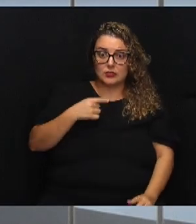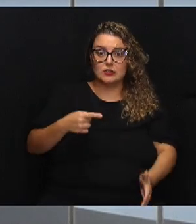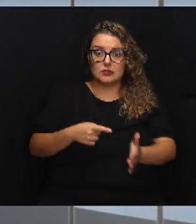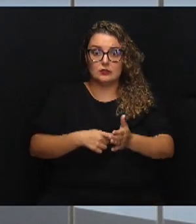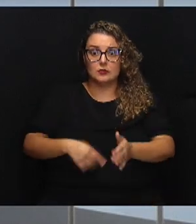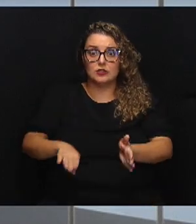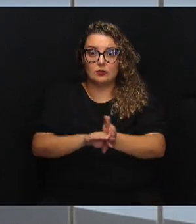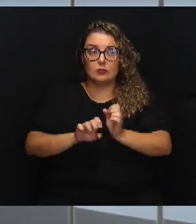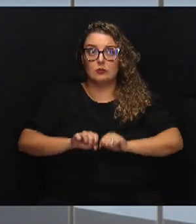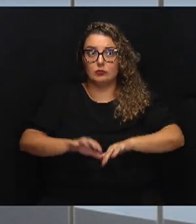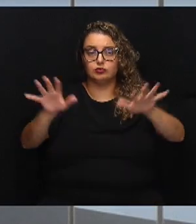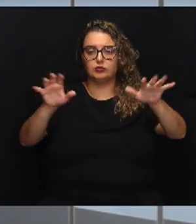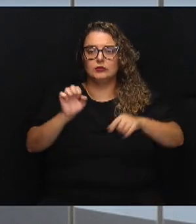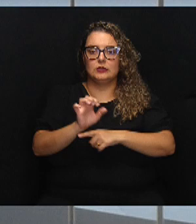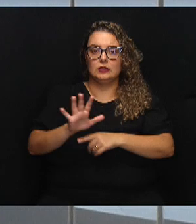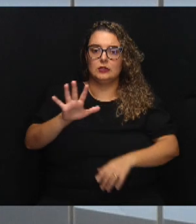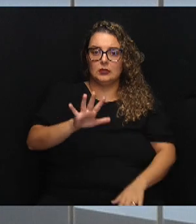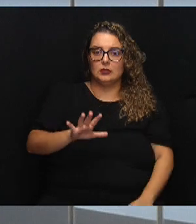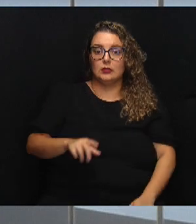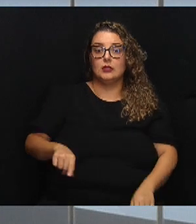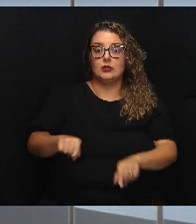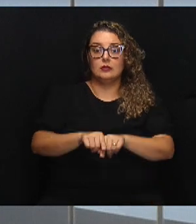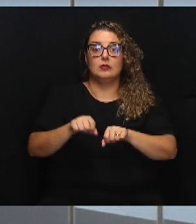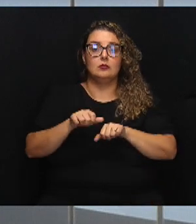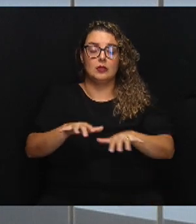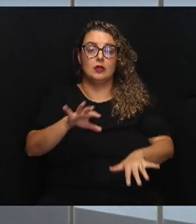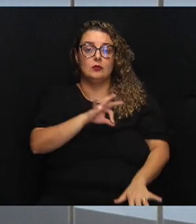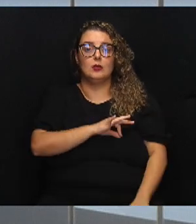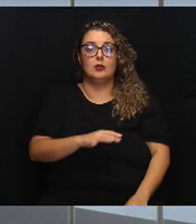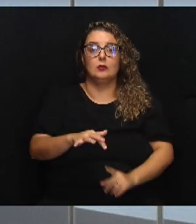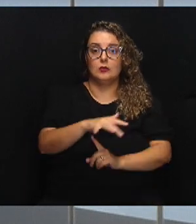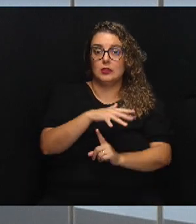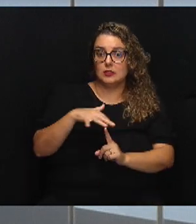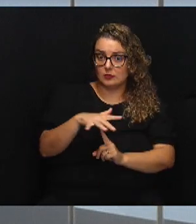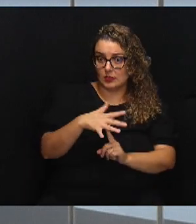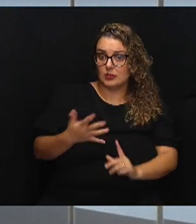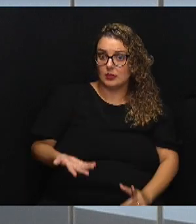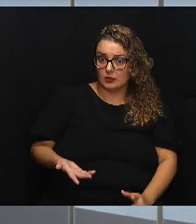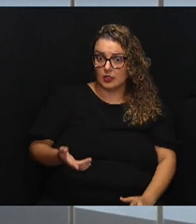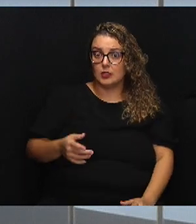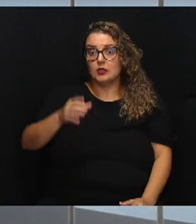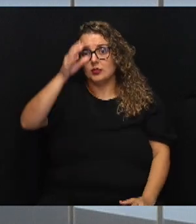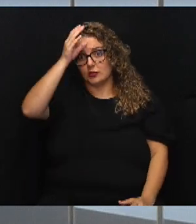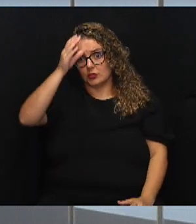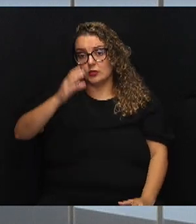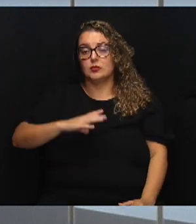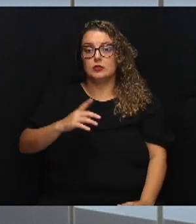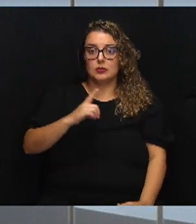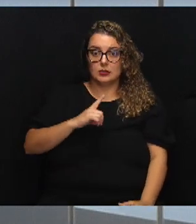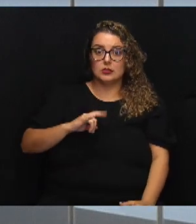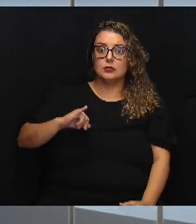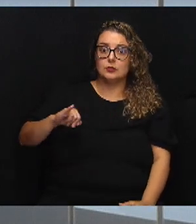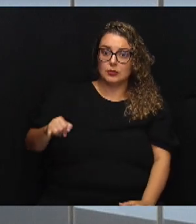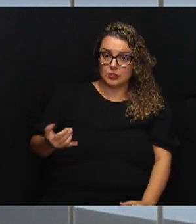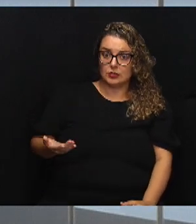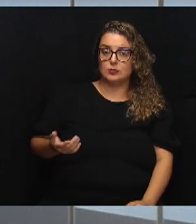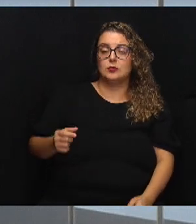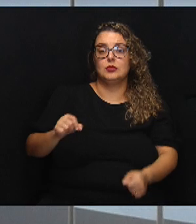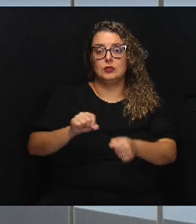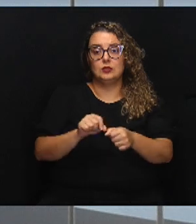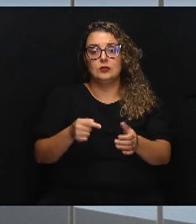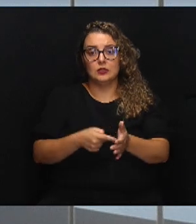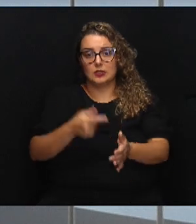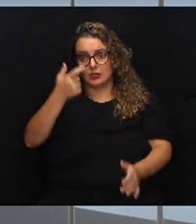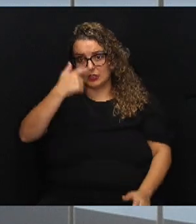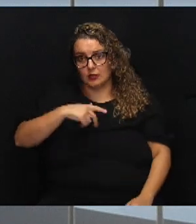ela também é difundida para a Polícia Ambiental, a Polícia Militar Ambiental. Então o cidadão também tem essa oportunidade de fazer a denúncia. Eu